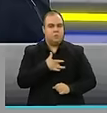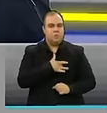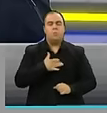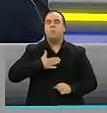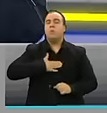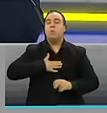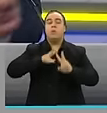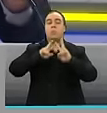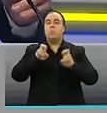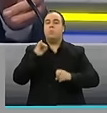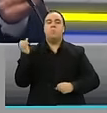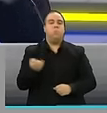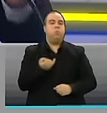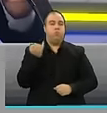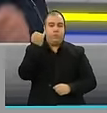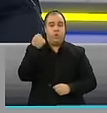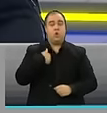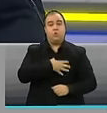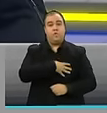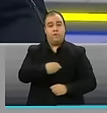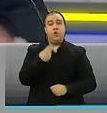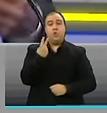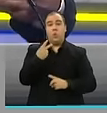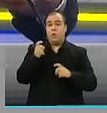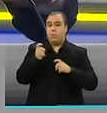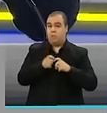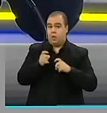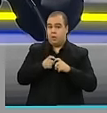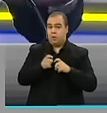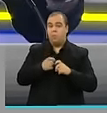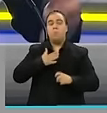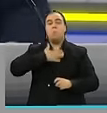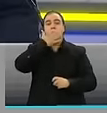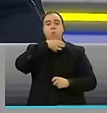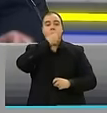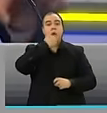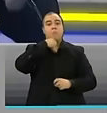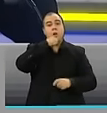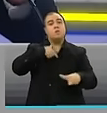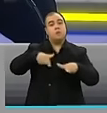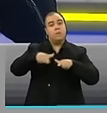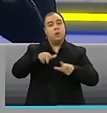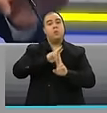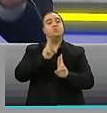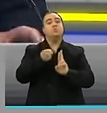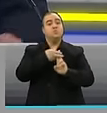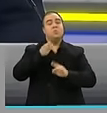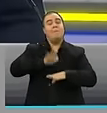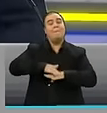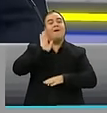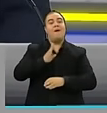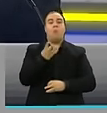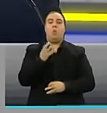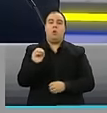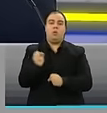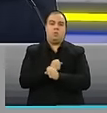ainda disfarçou. Datena não disfarça mais. Meus pais trabalham no SUS, eu acho que ele na tréplica vai tentar dar uma